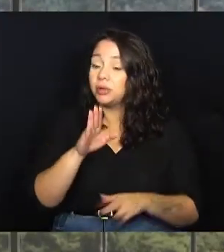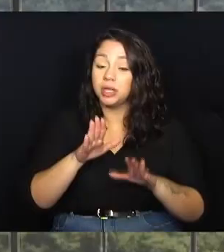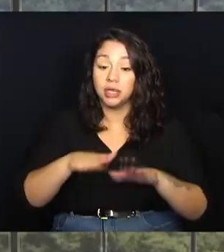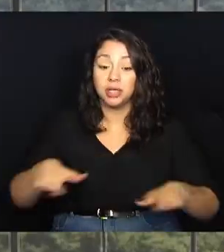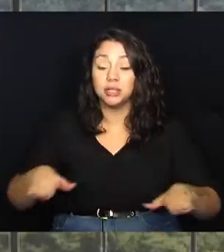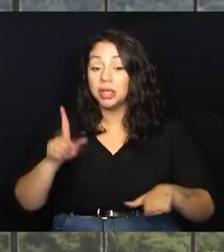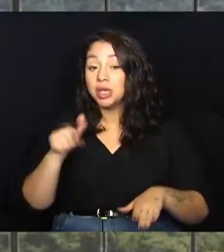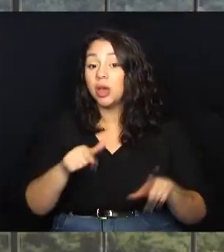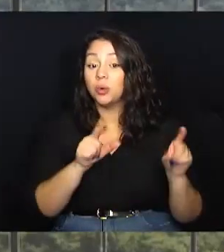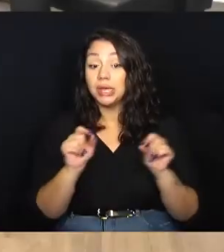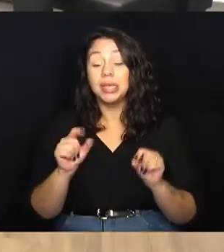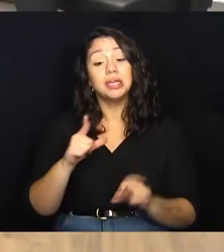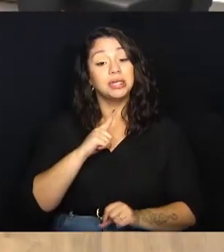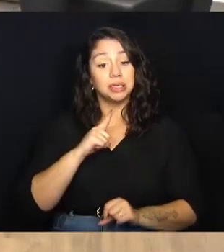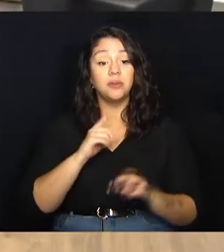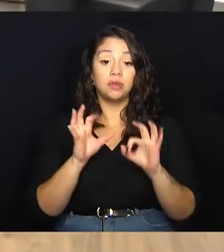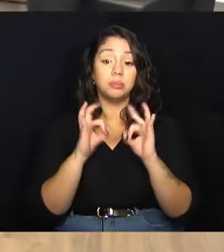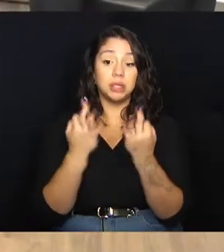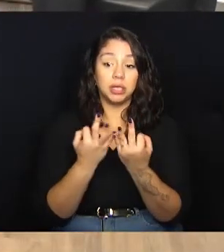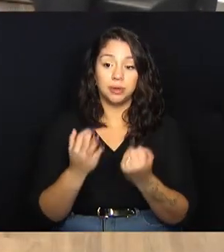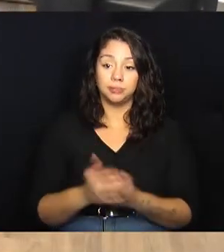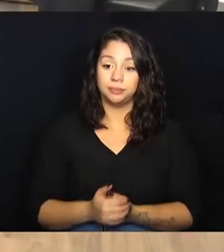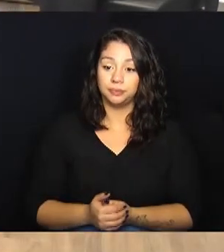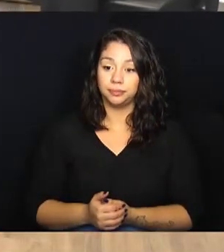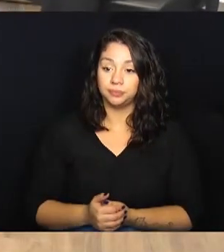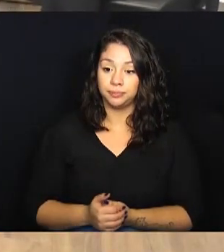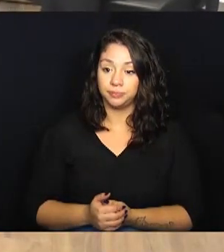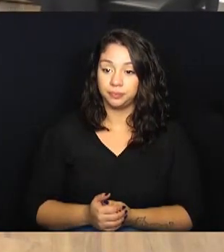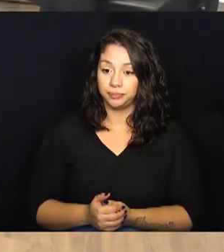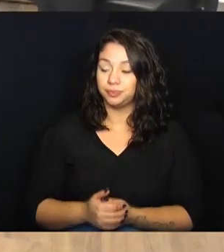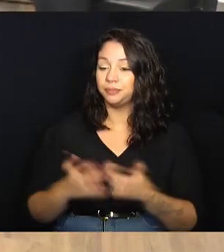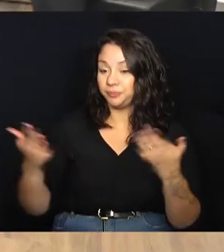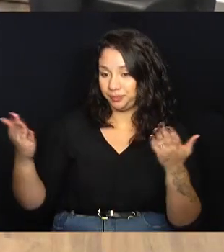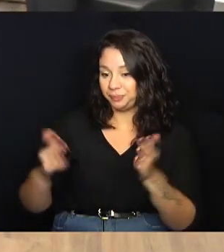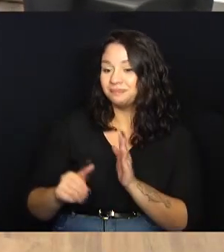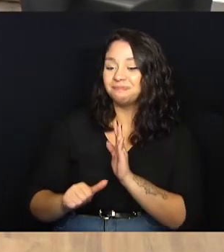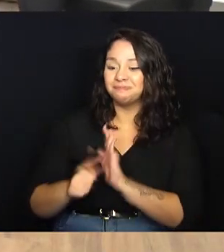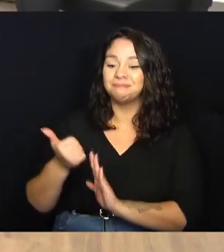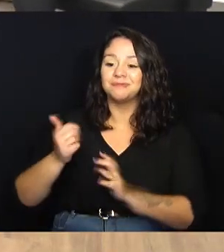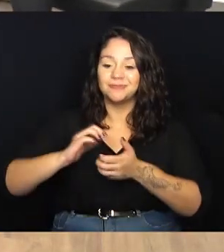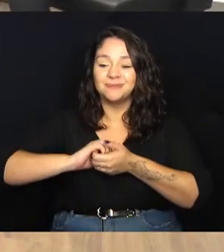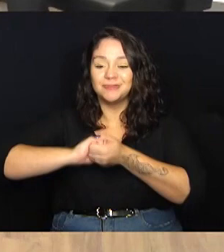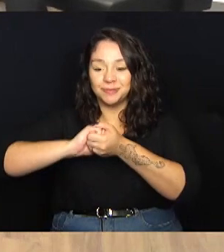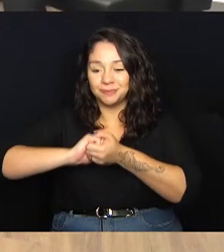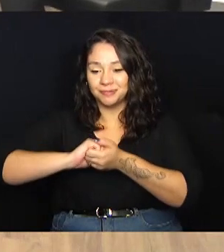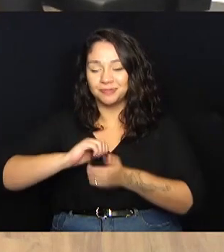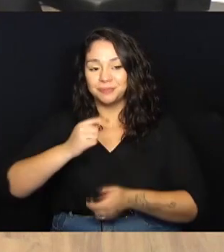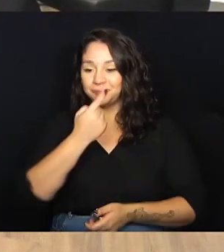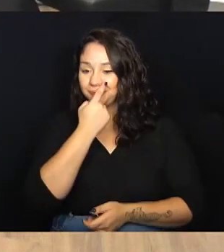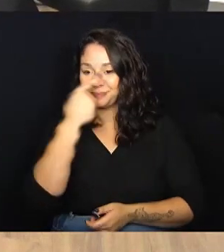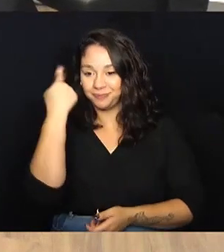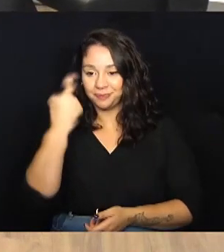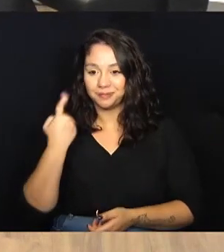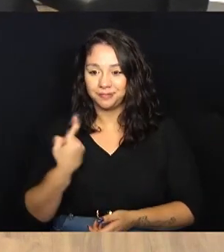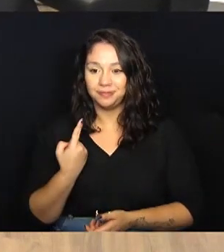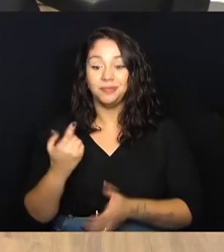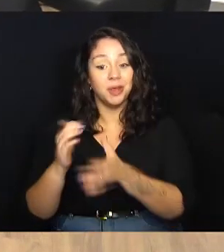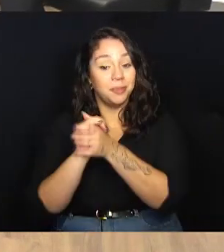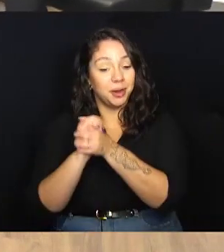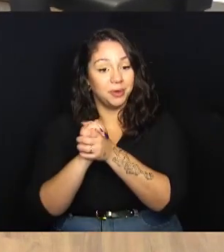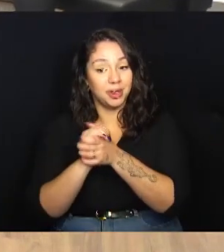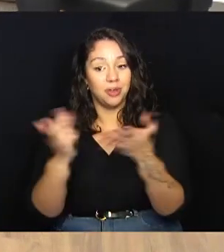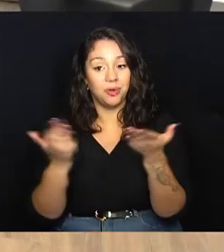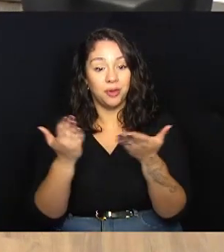é ter uma família? Bom, primeiro cumprimentar a Mirna, parabenizar a Questão de Ordem por estar trazendo